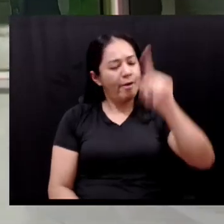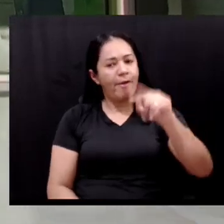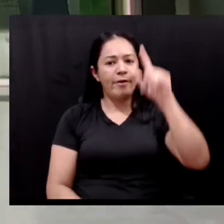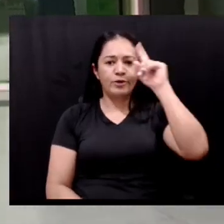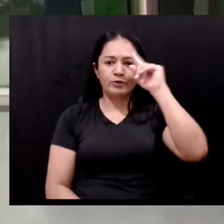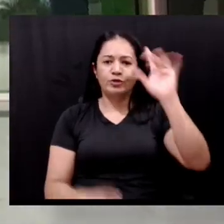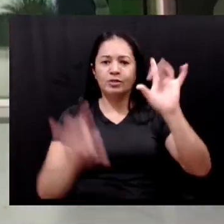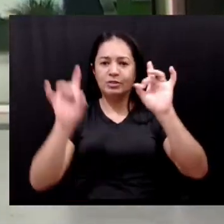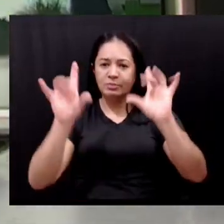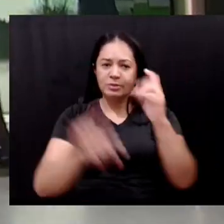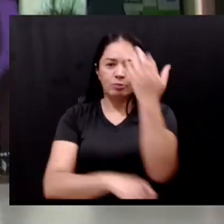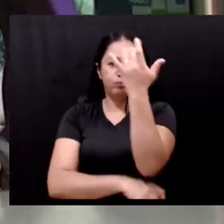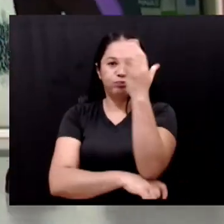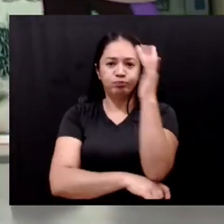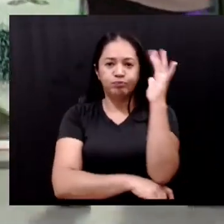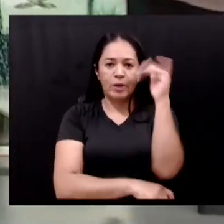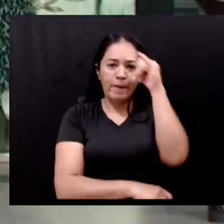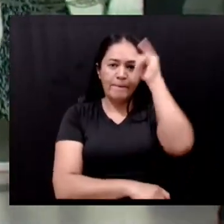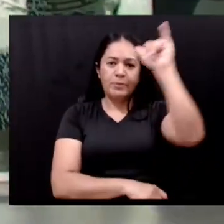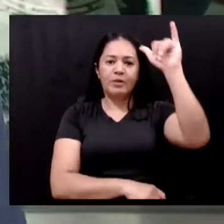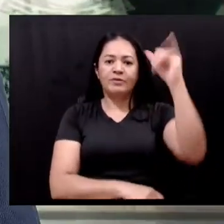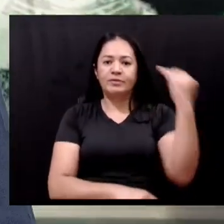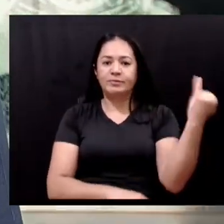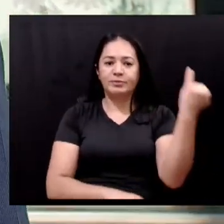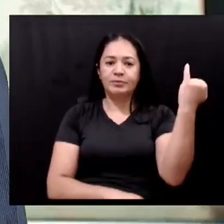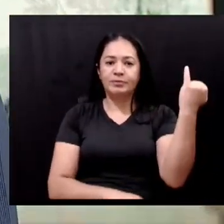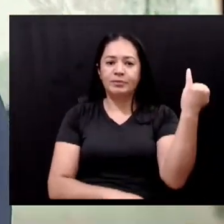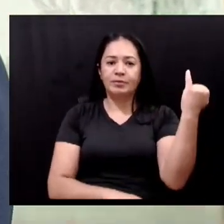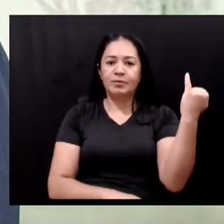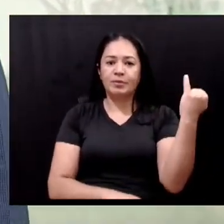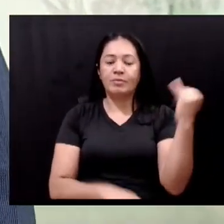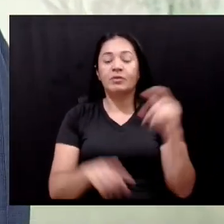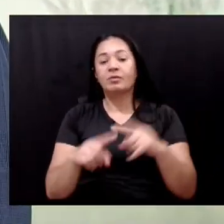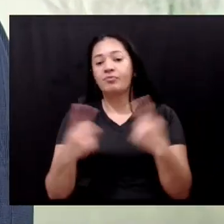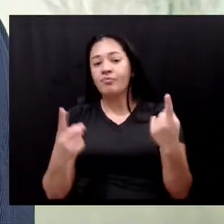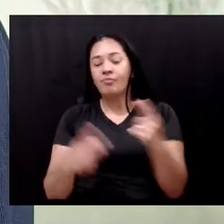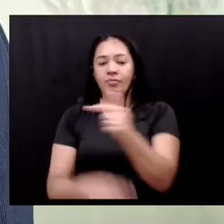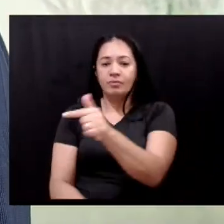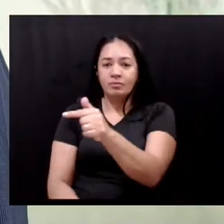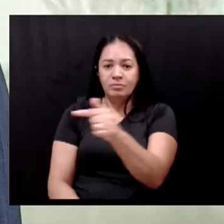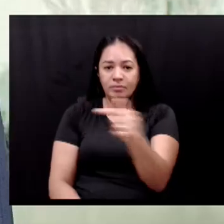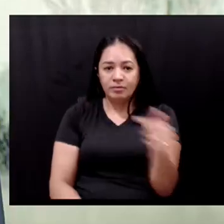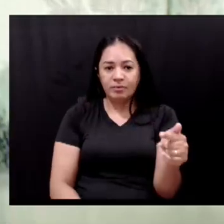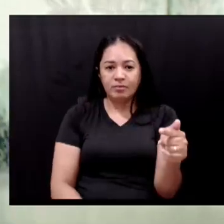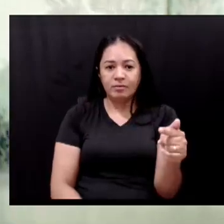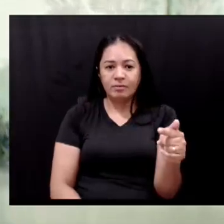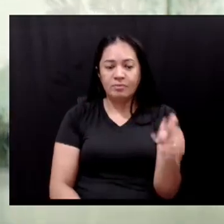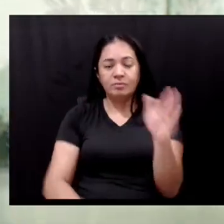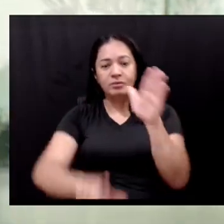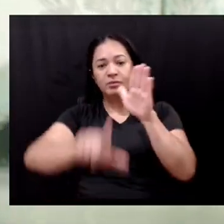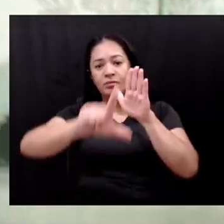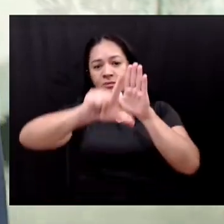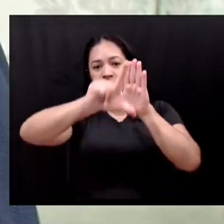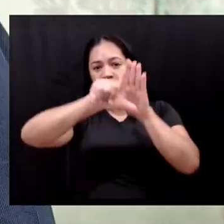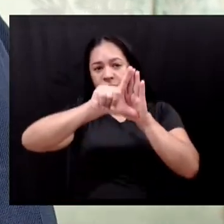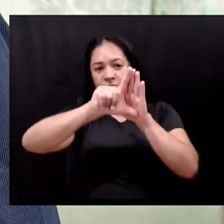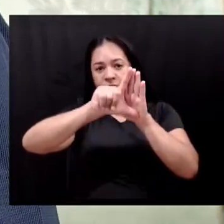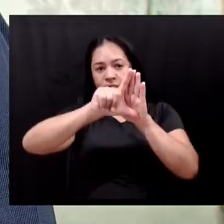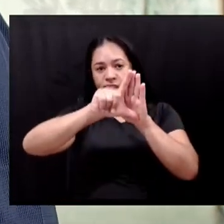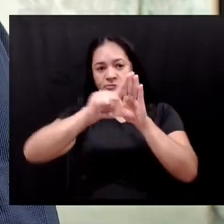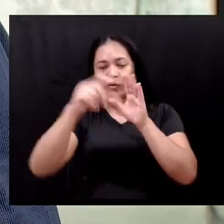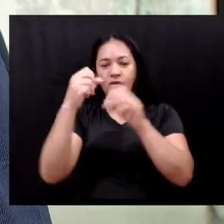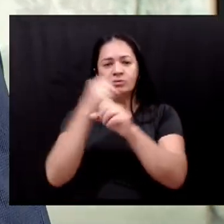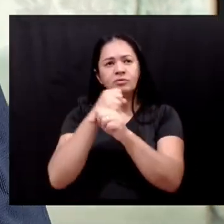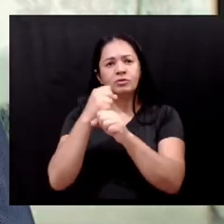muito importante. Mas essa semana, que é uma lei que foi instituída em 2000, então nós estamos